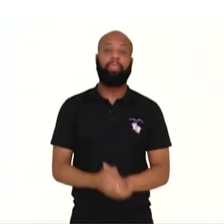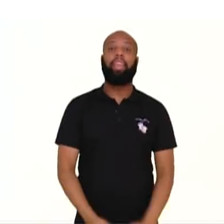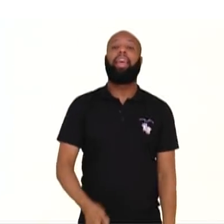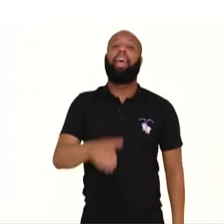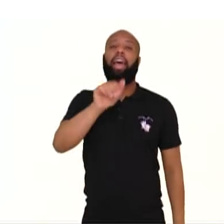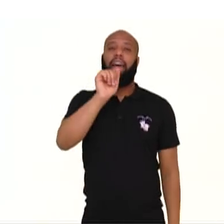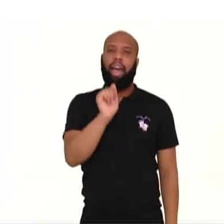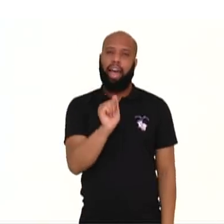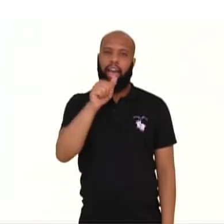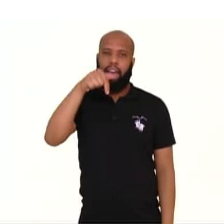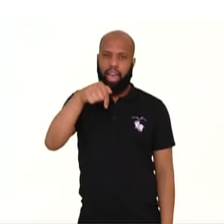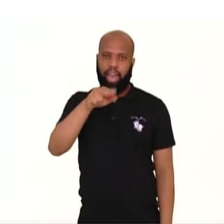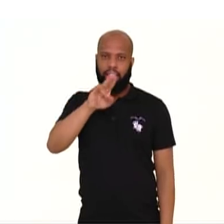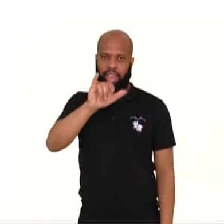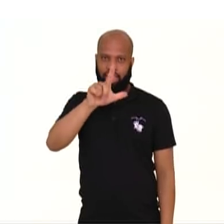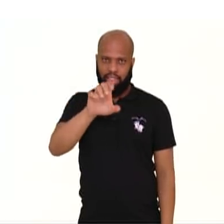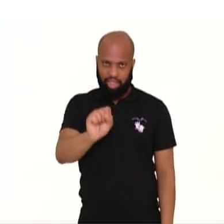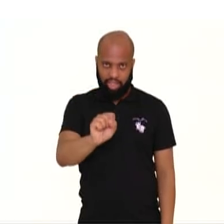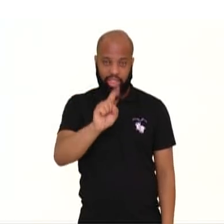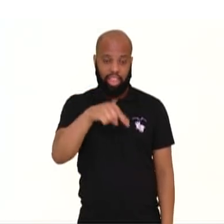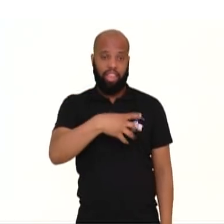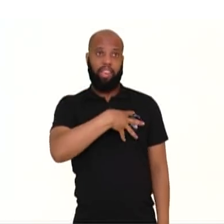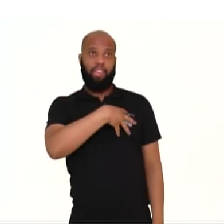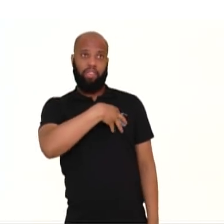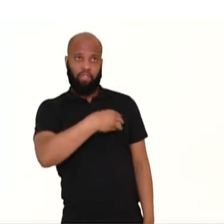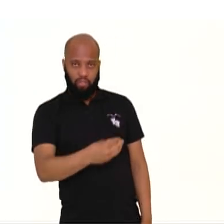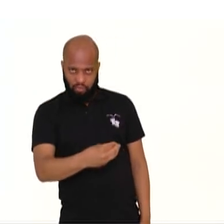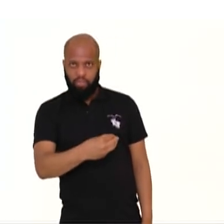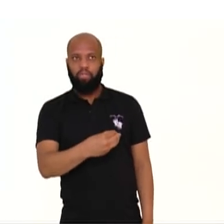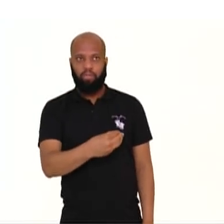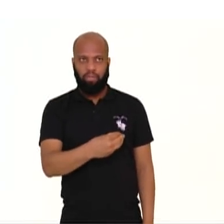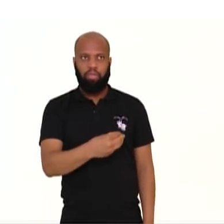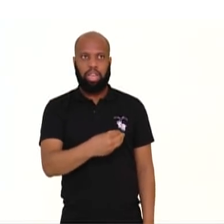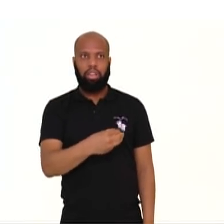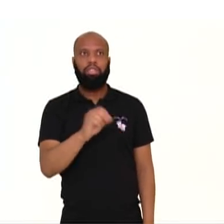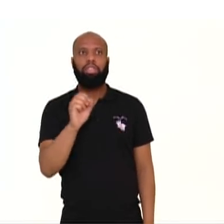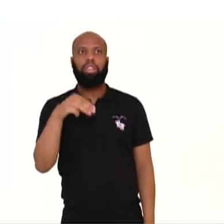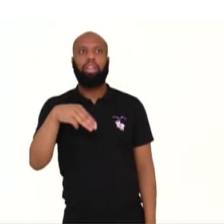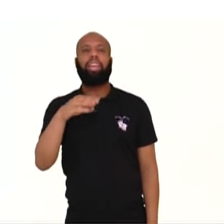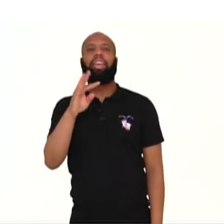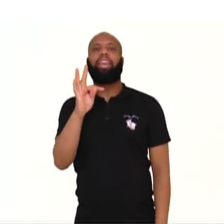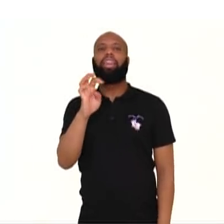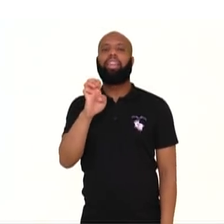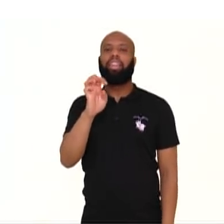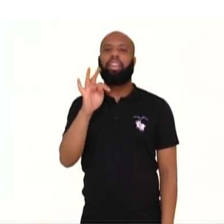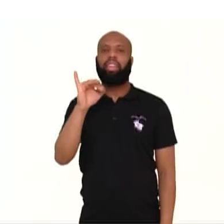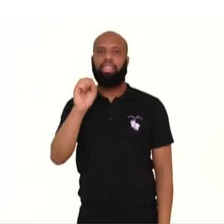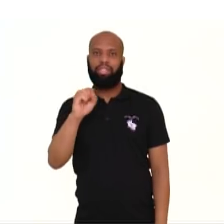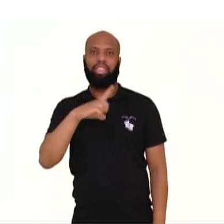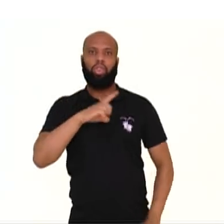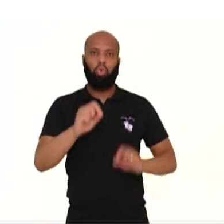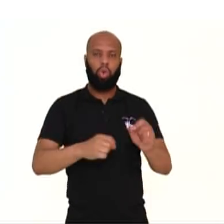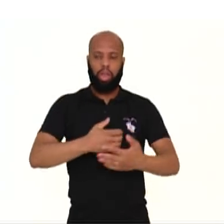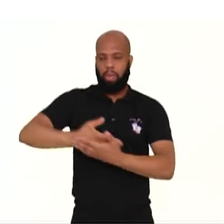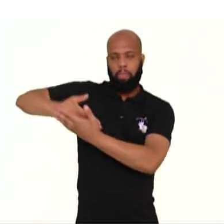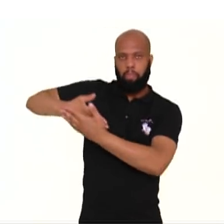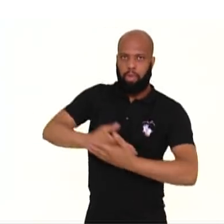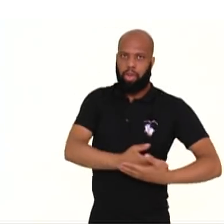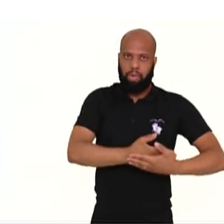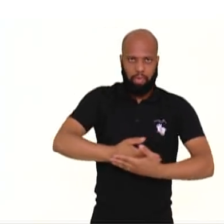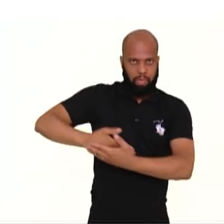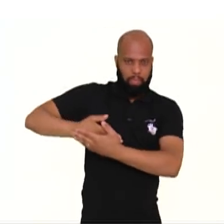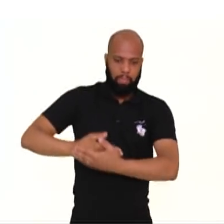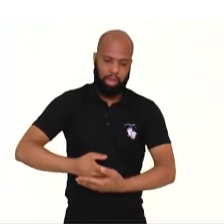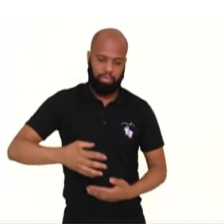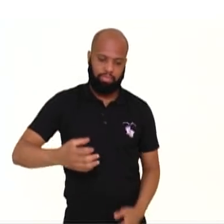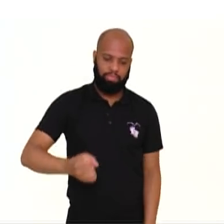herói. Aquiles, filho de uma ninfa, Tétis, que o mergulhou quando ele era criança no rio Estige. Muito bem,